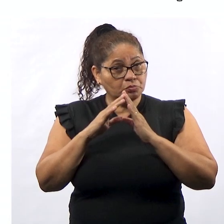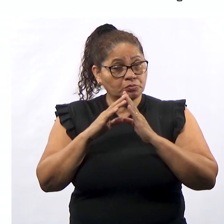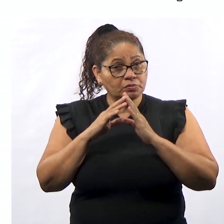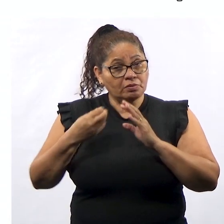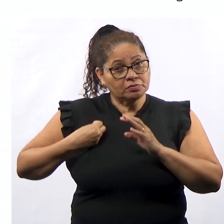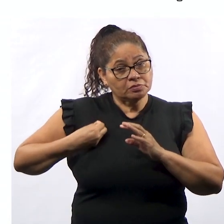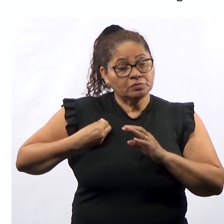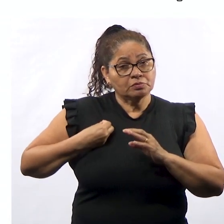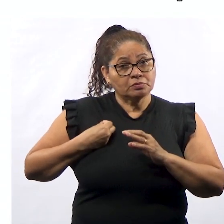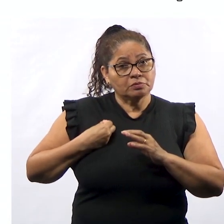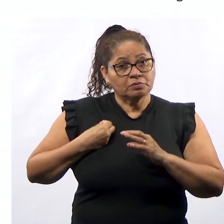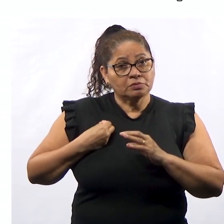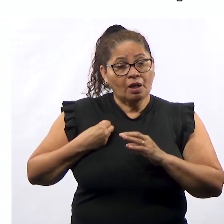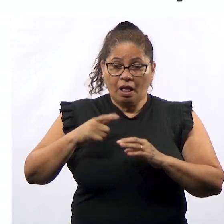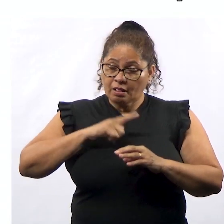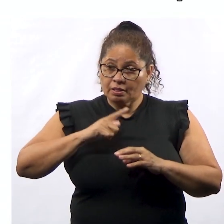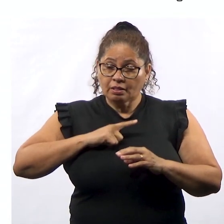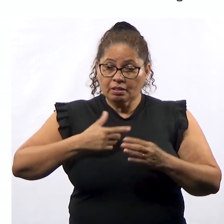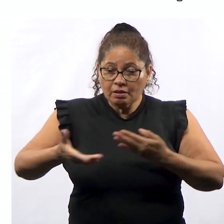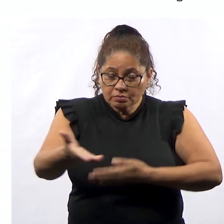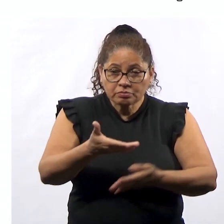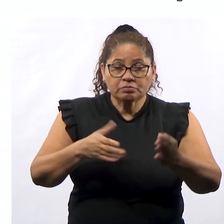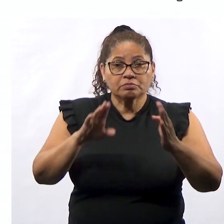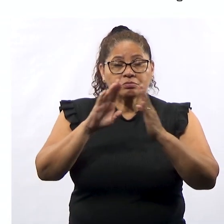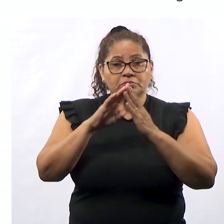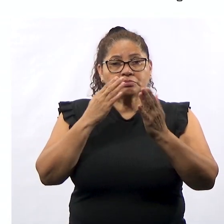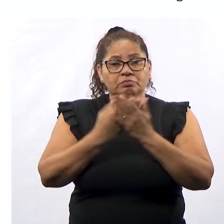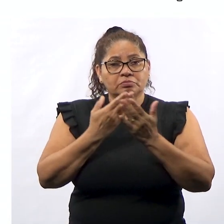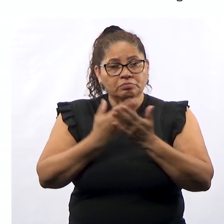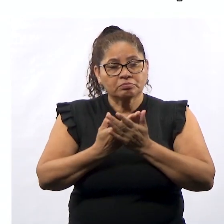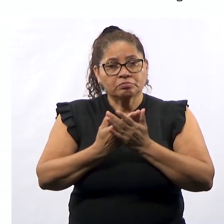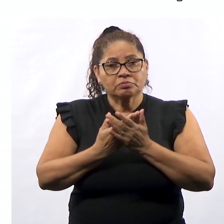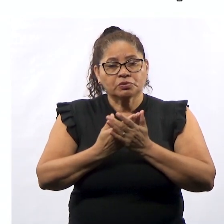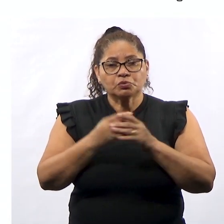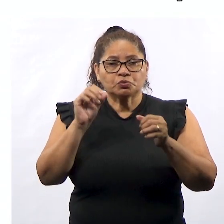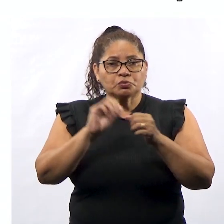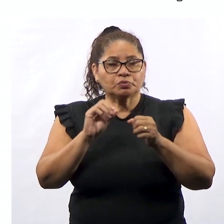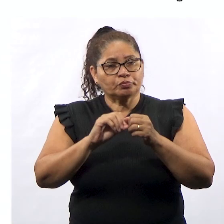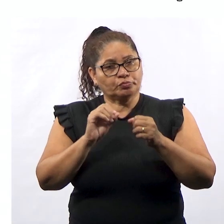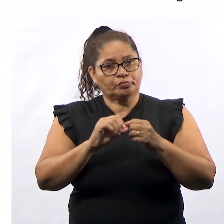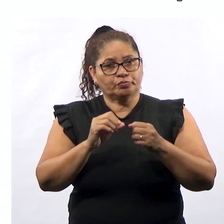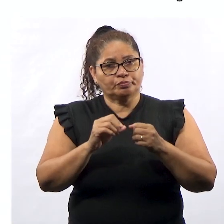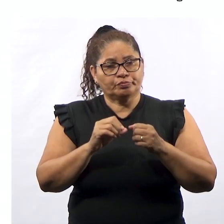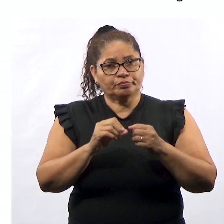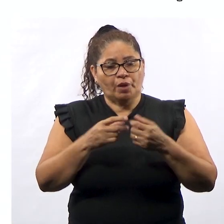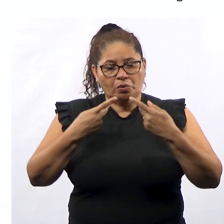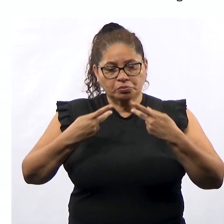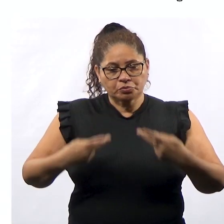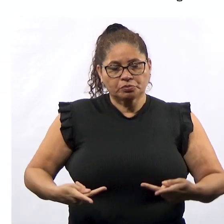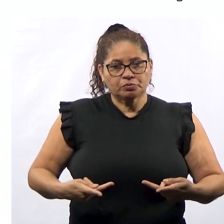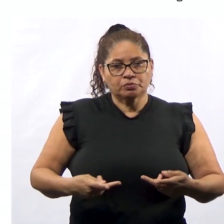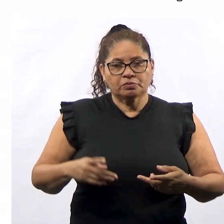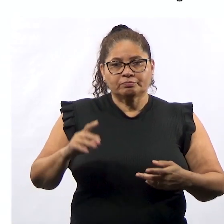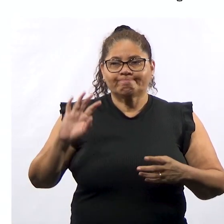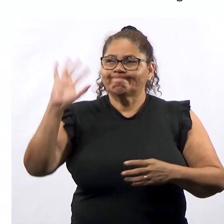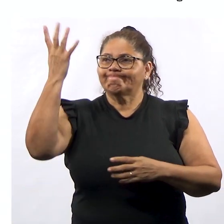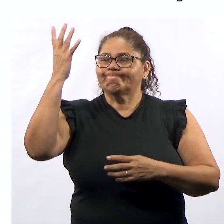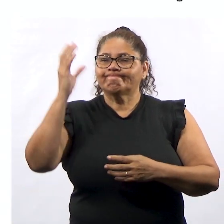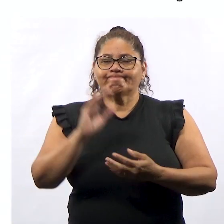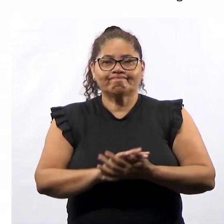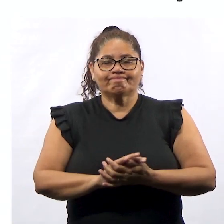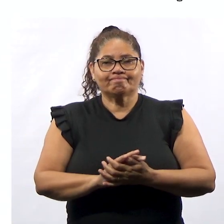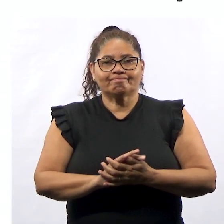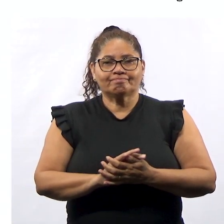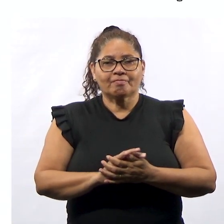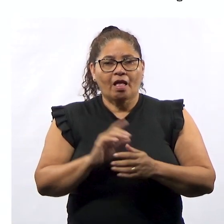Isso tem alguma relação com a escola ou eu estou reproduzindo comportamentos e festejos que não têm